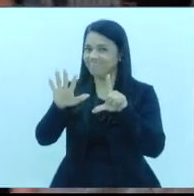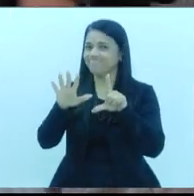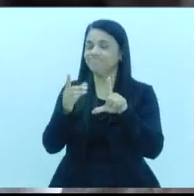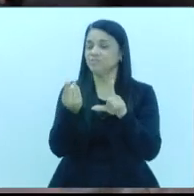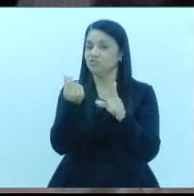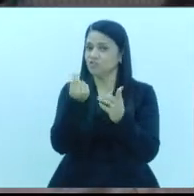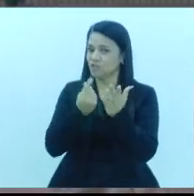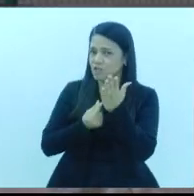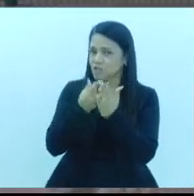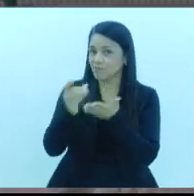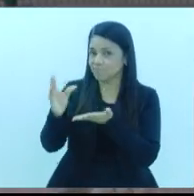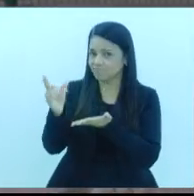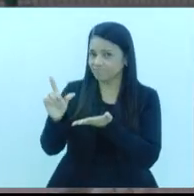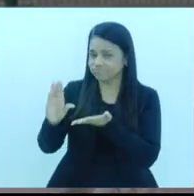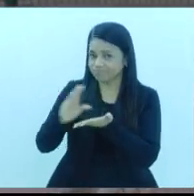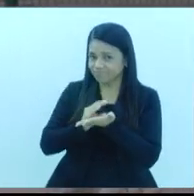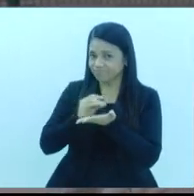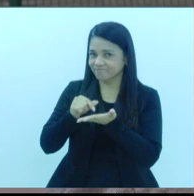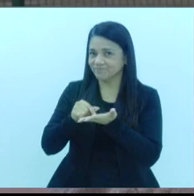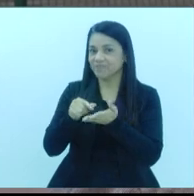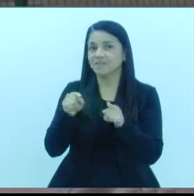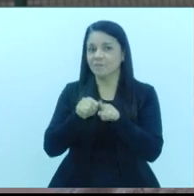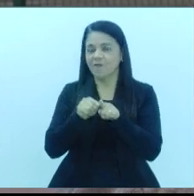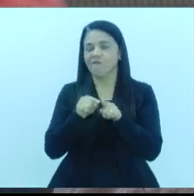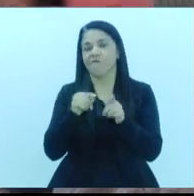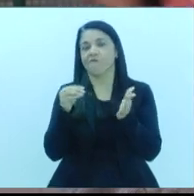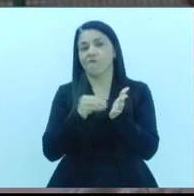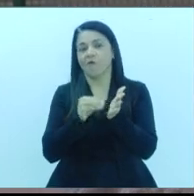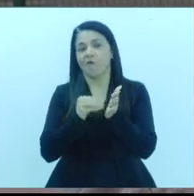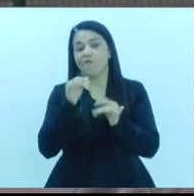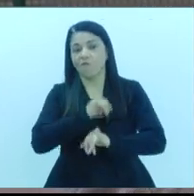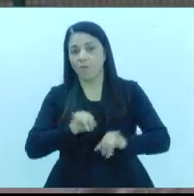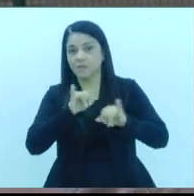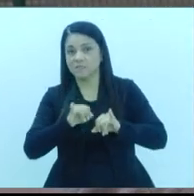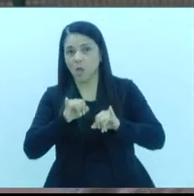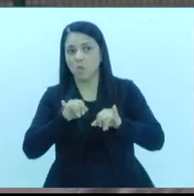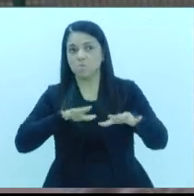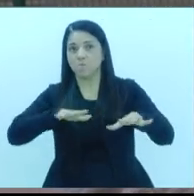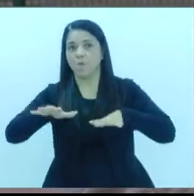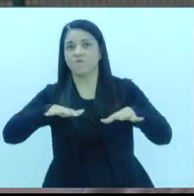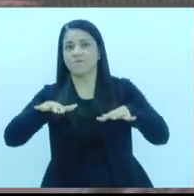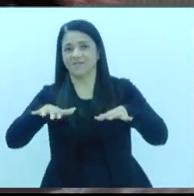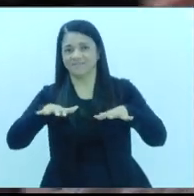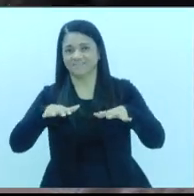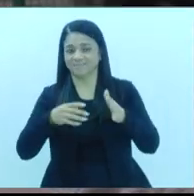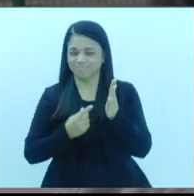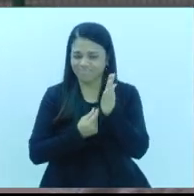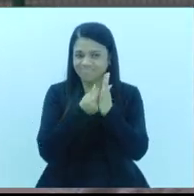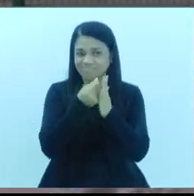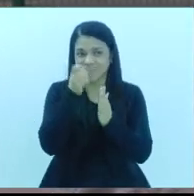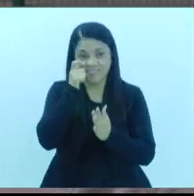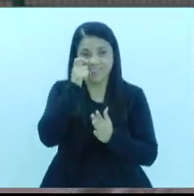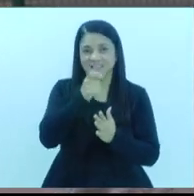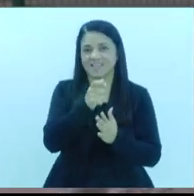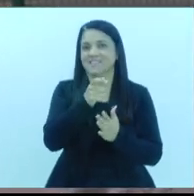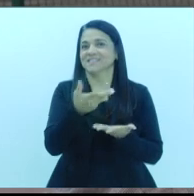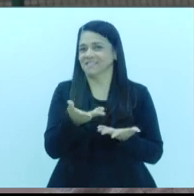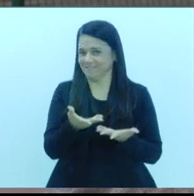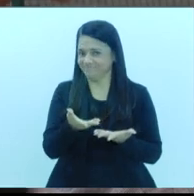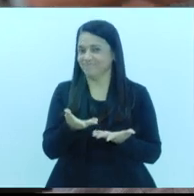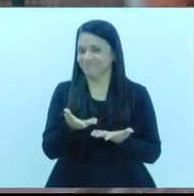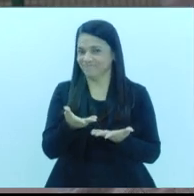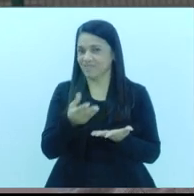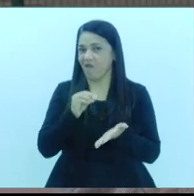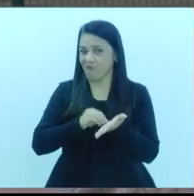com mobilização e desinformação mobiliza, né? Então existe incentivo financeiro para a desinformação, né? Então